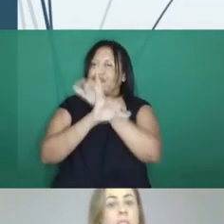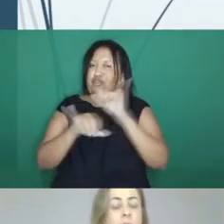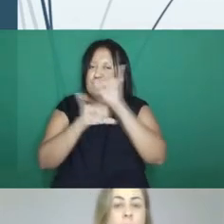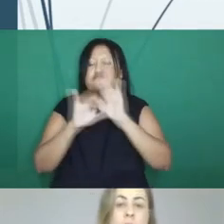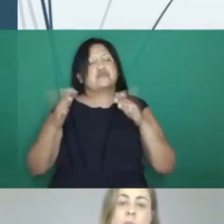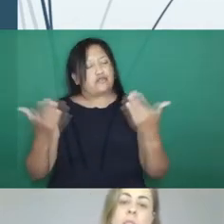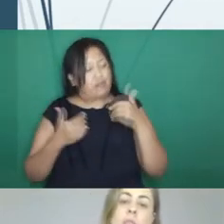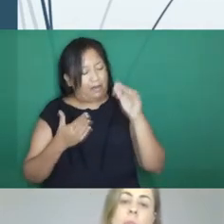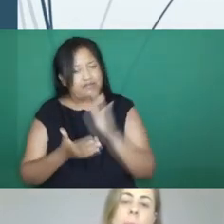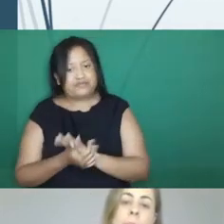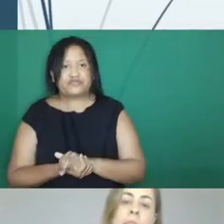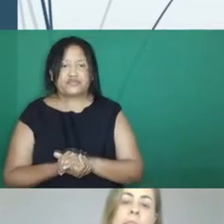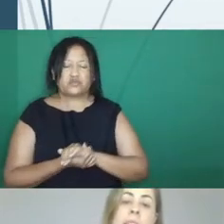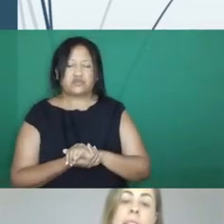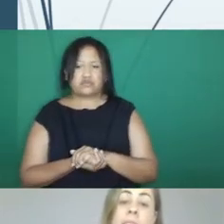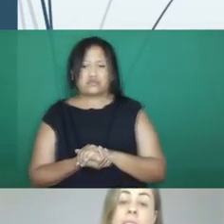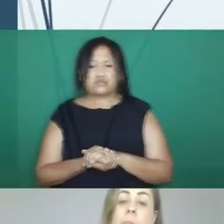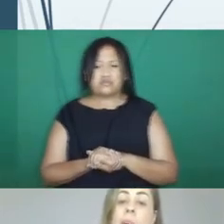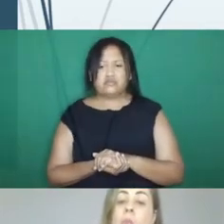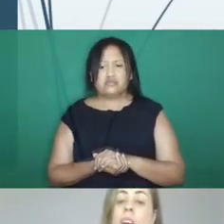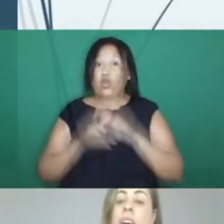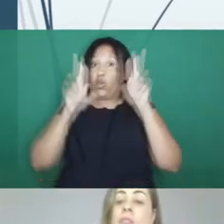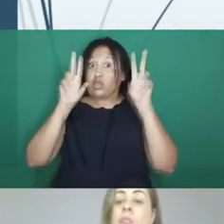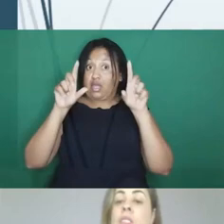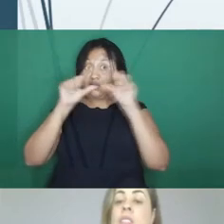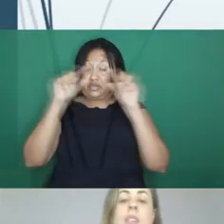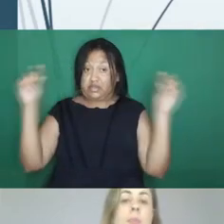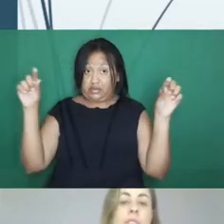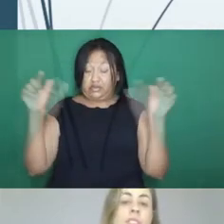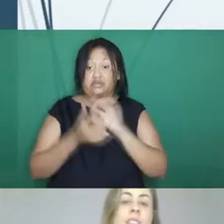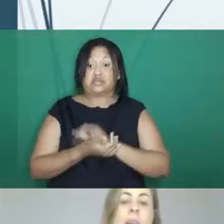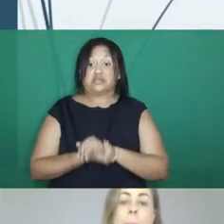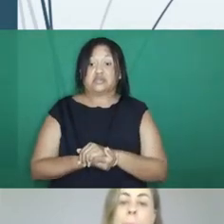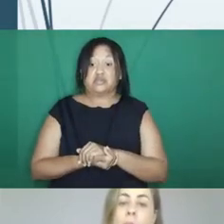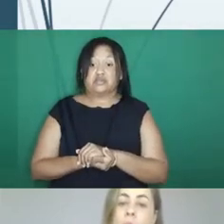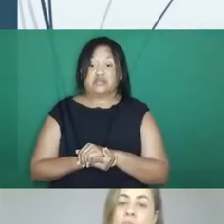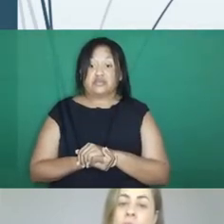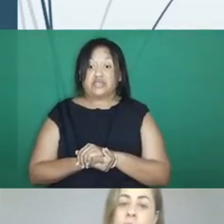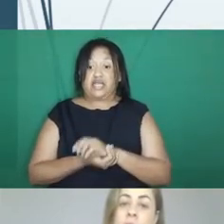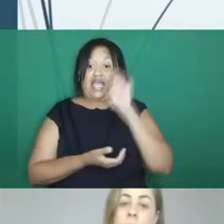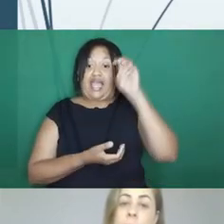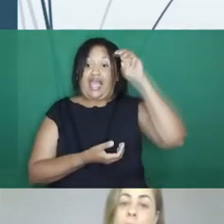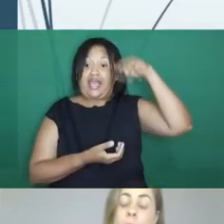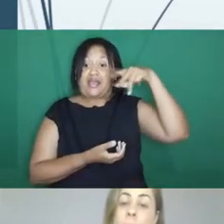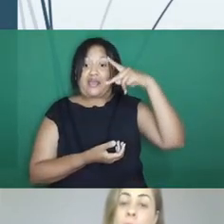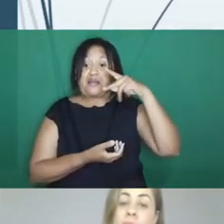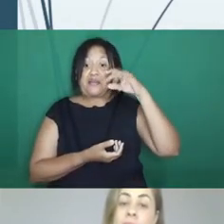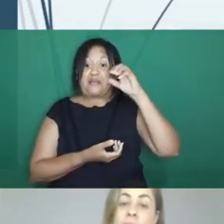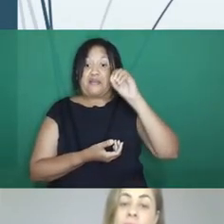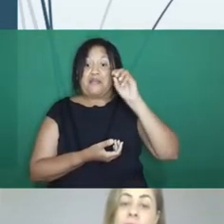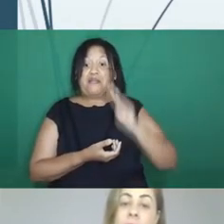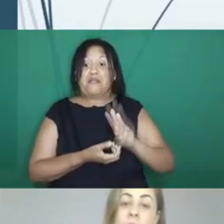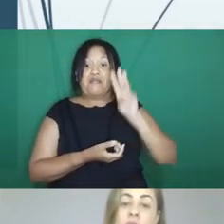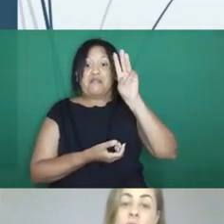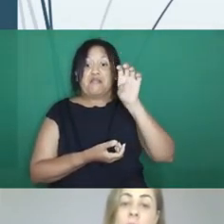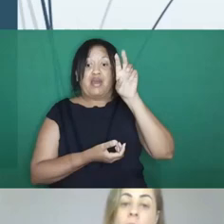que traz mais informações Então vamos lá Let's Power Everson em Power gente vem de power poder